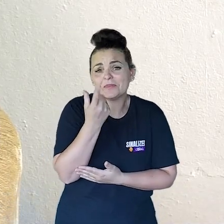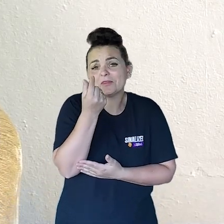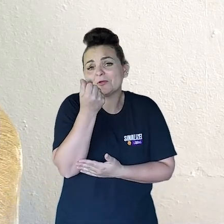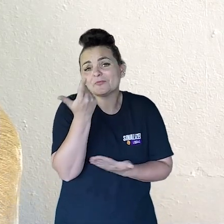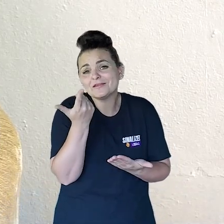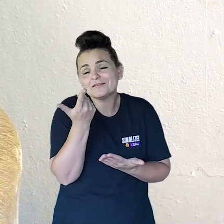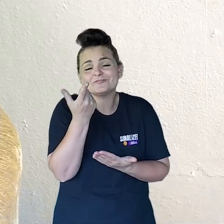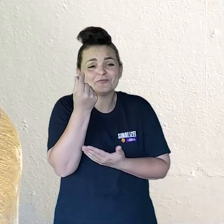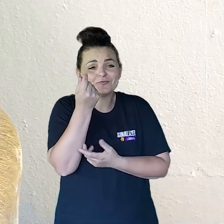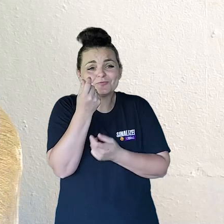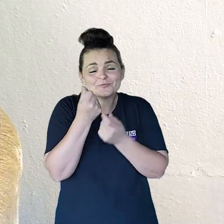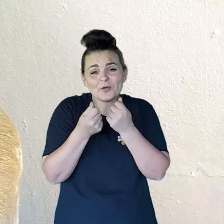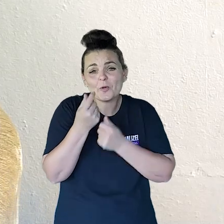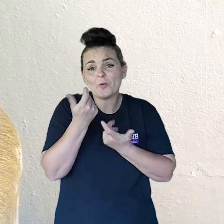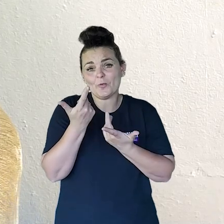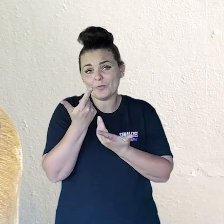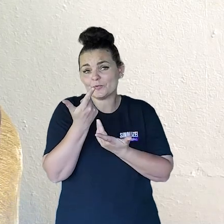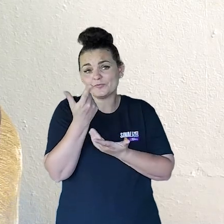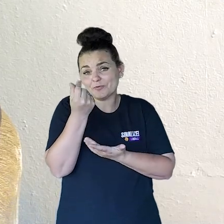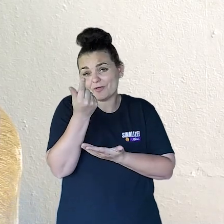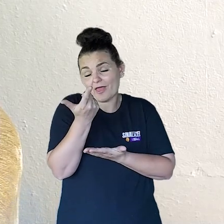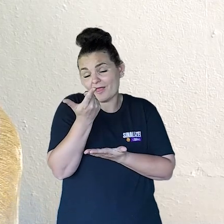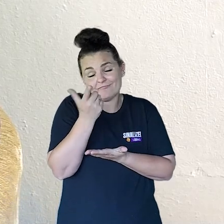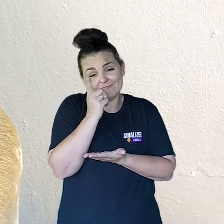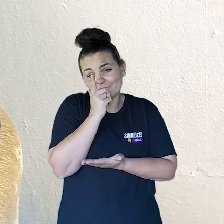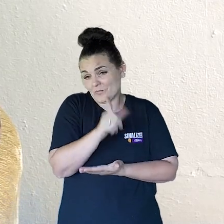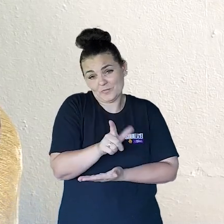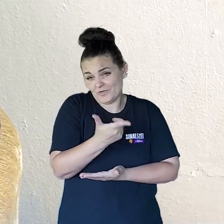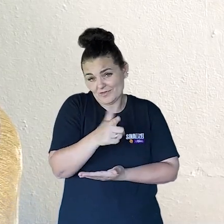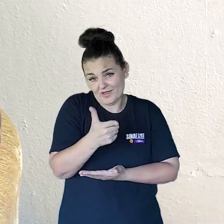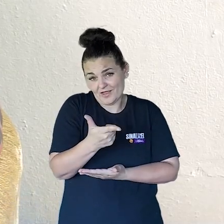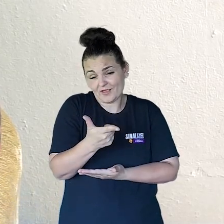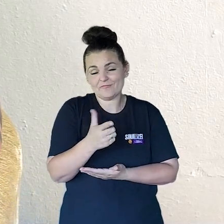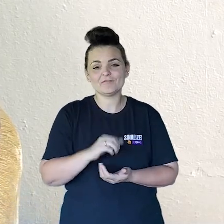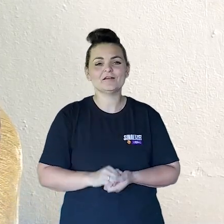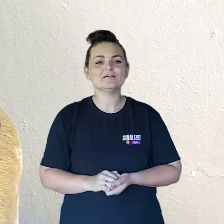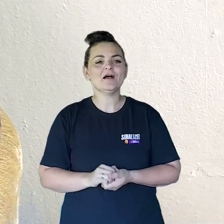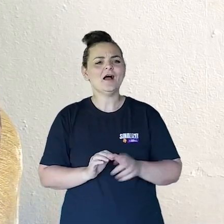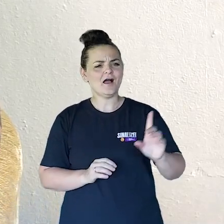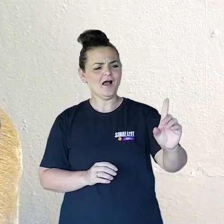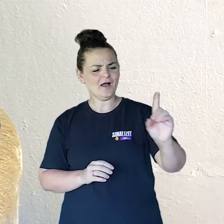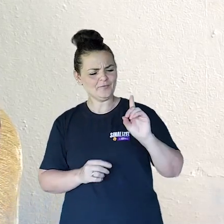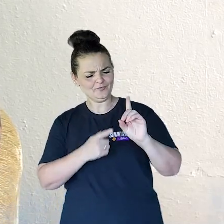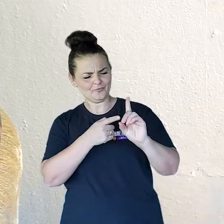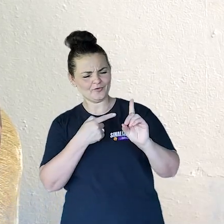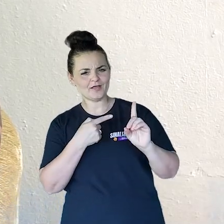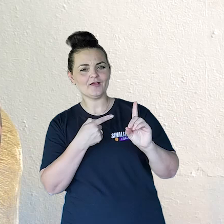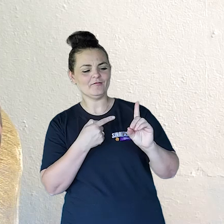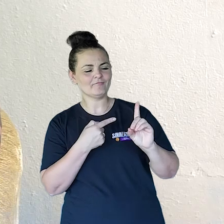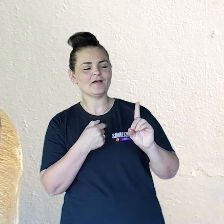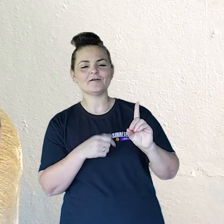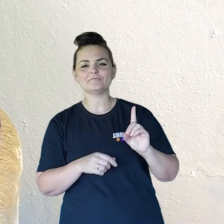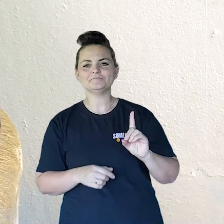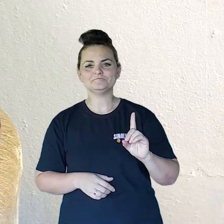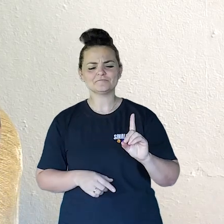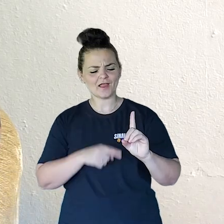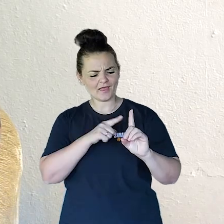não tenho recurso para custeio do seu trabalho. E veio uma pessoa uma vez para mim, eu nunca me esqueço, e ele pegou e